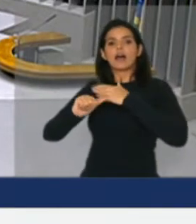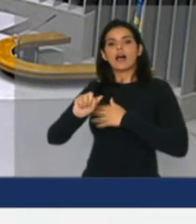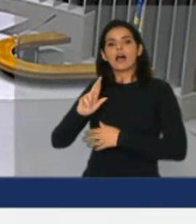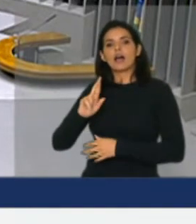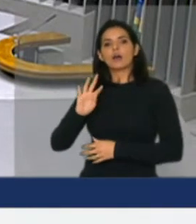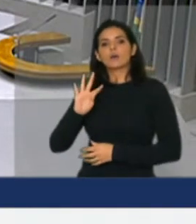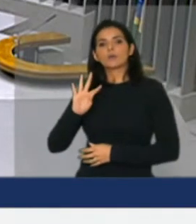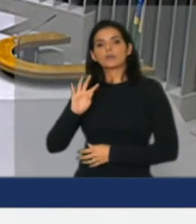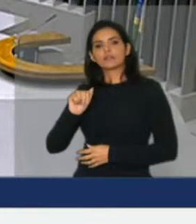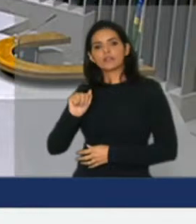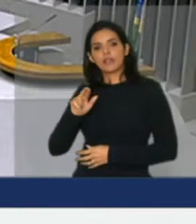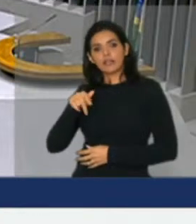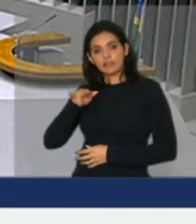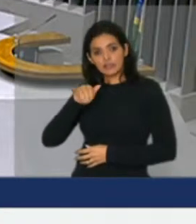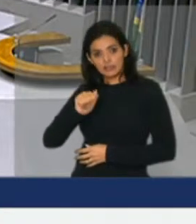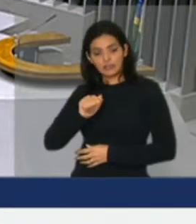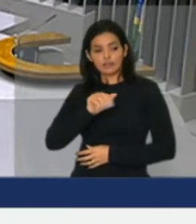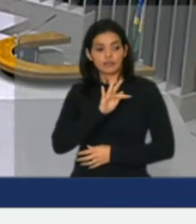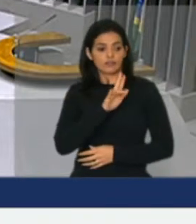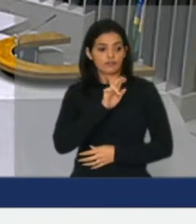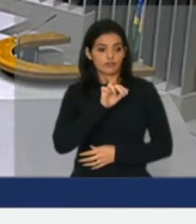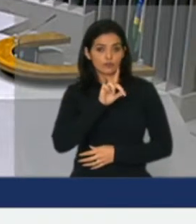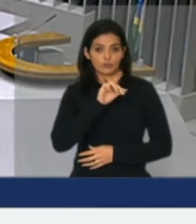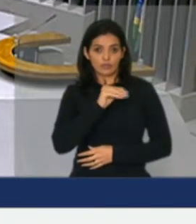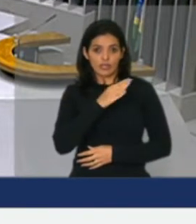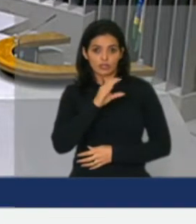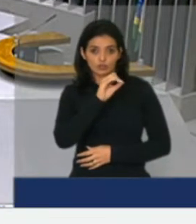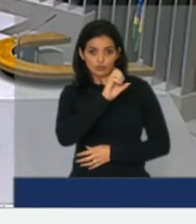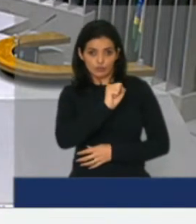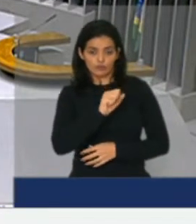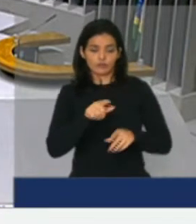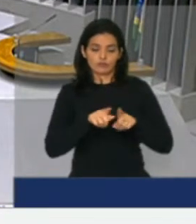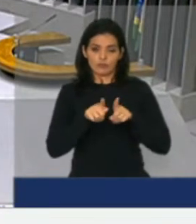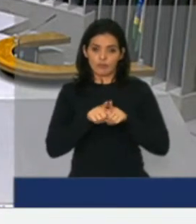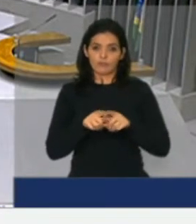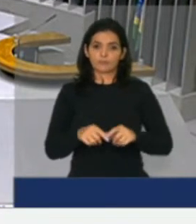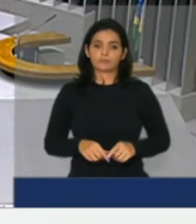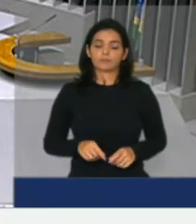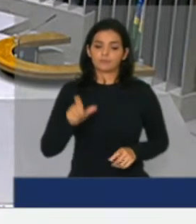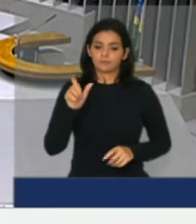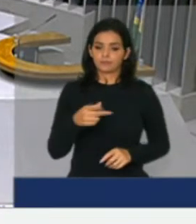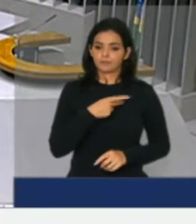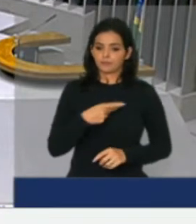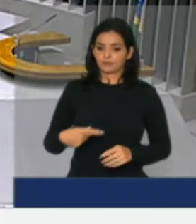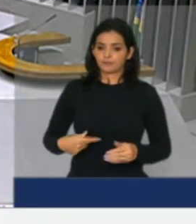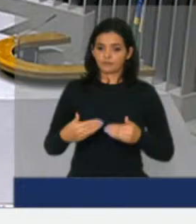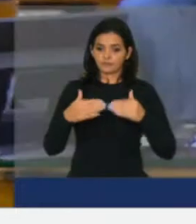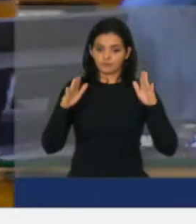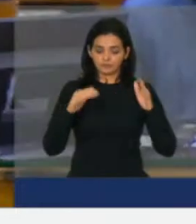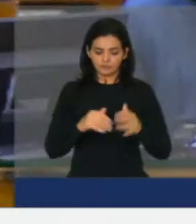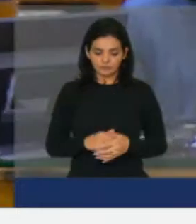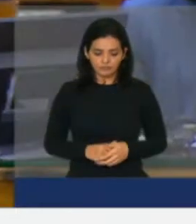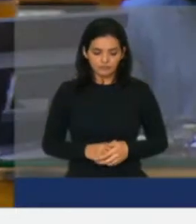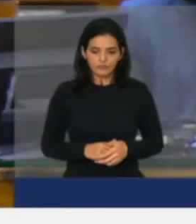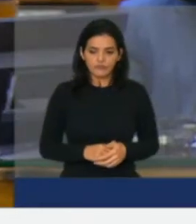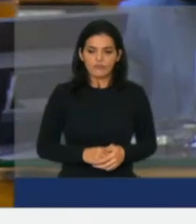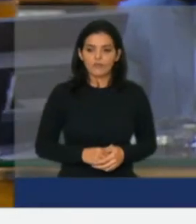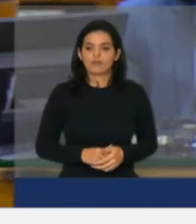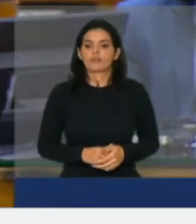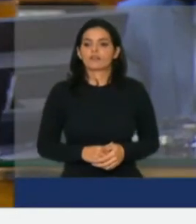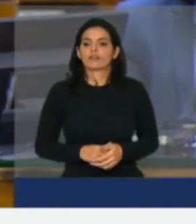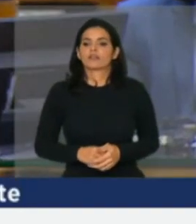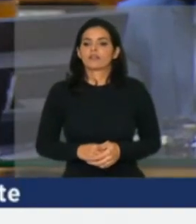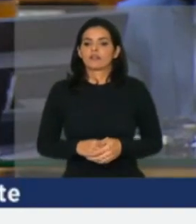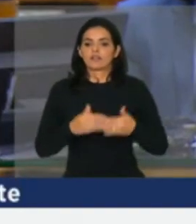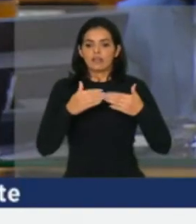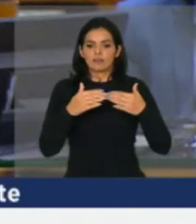Outro projeto que está na pauta. Agora sim, deputado Marcelo Ramos, abrindo a sessão plenária. Deputados e senhores deputados, um colega parlamentar. Está